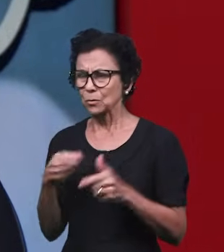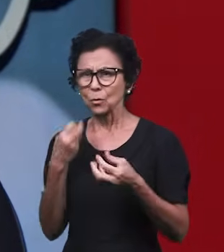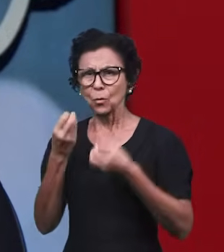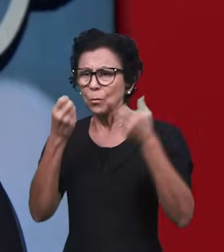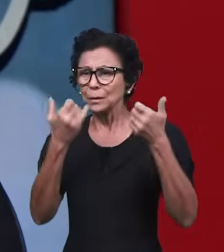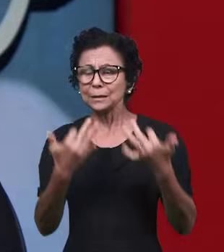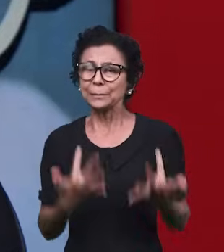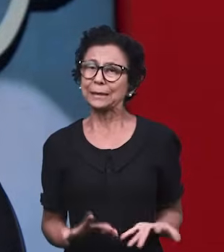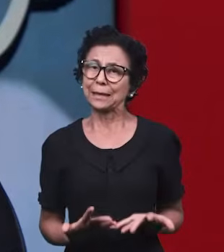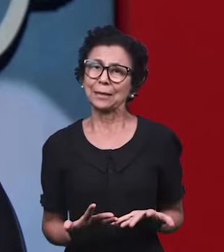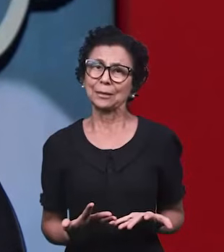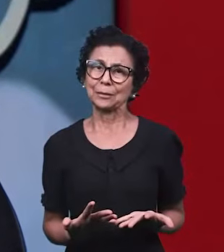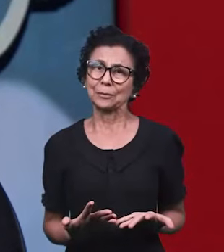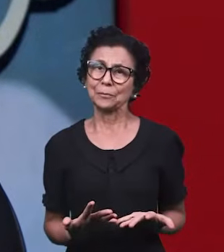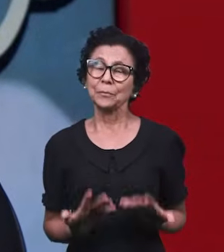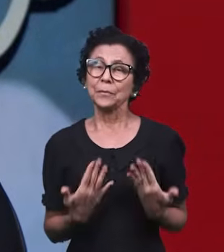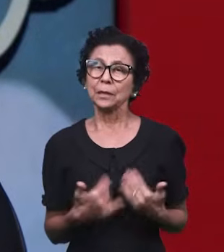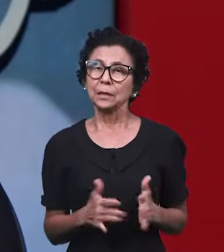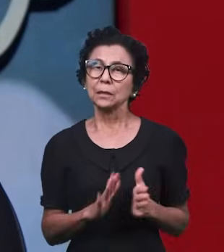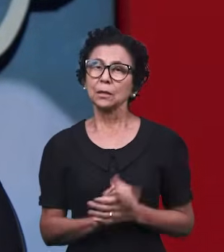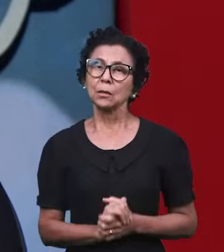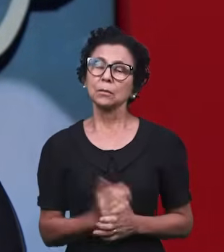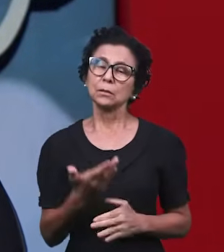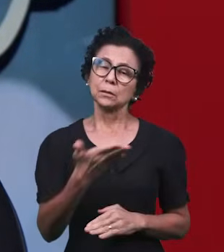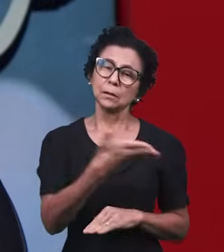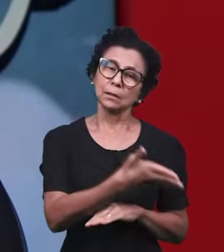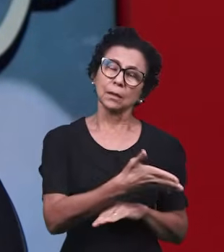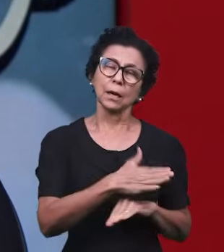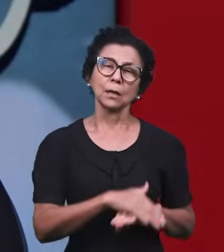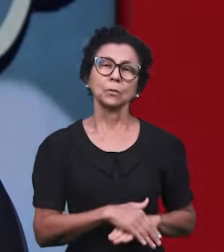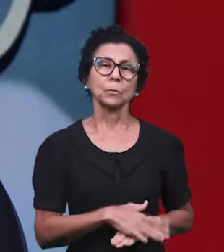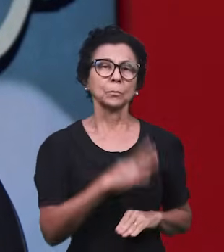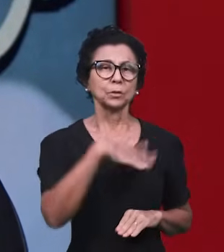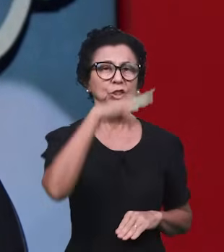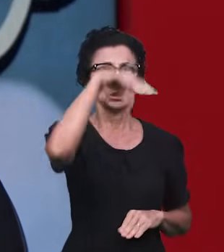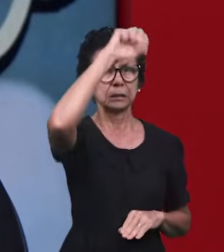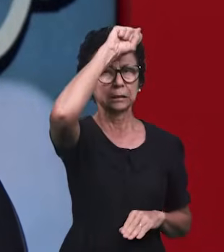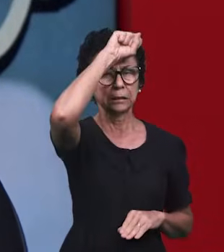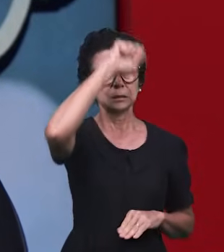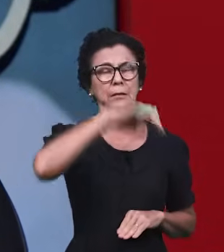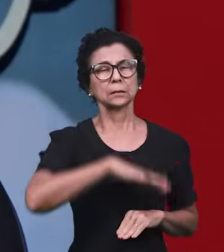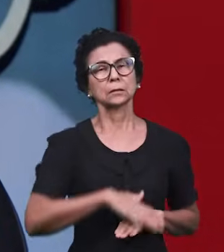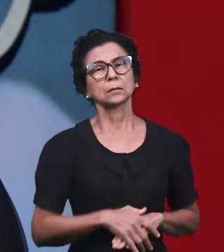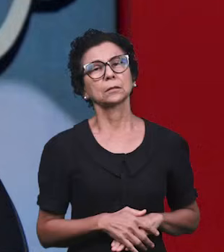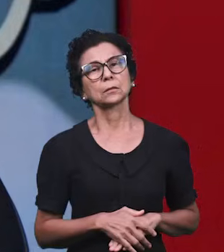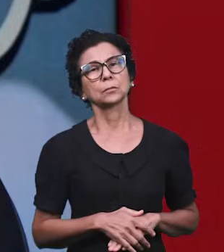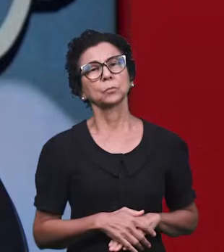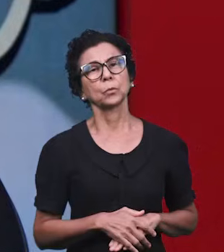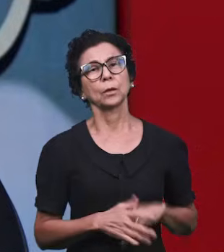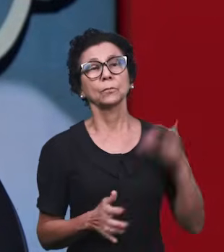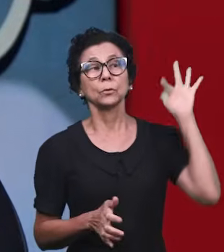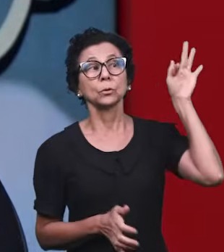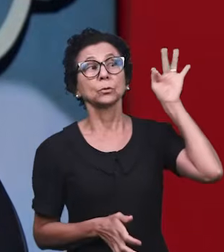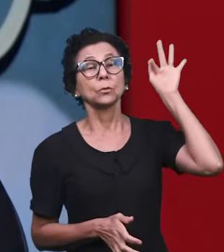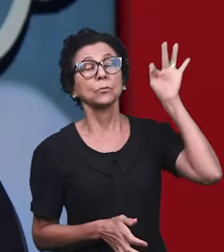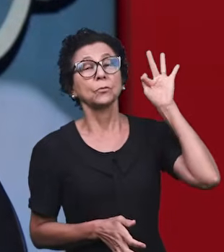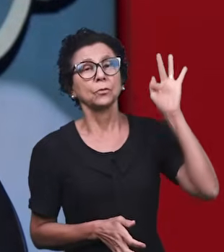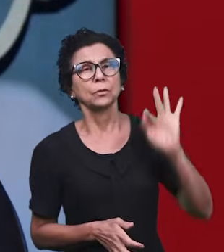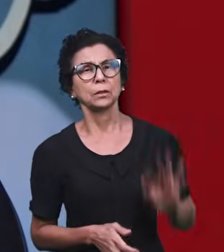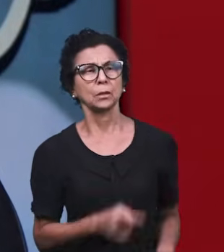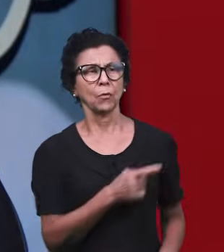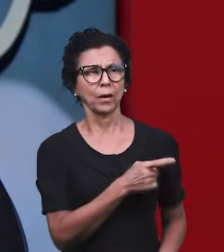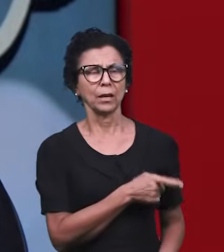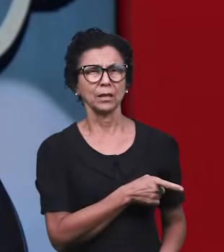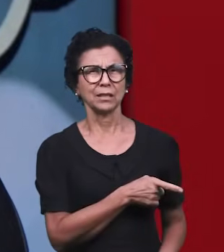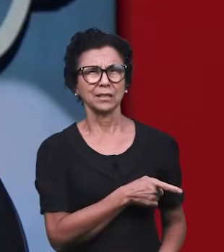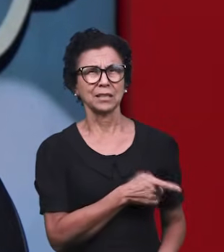salvação. E eles recorreram ao misticismo, à filosofia e na verdade, não se tornaram os pais da igreja, como